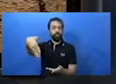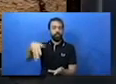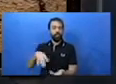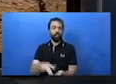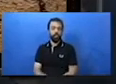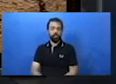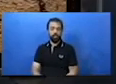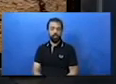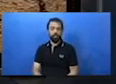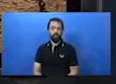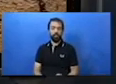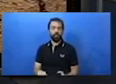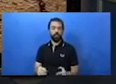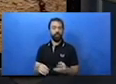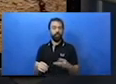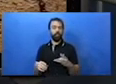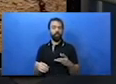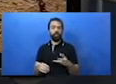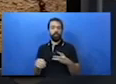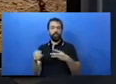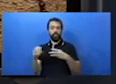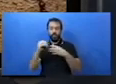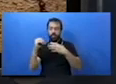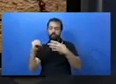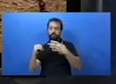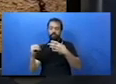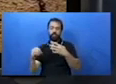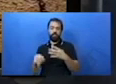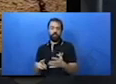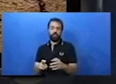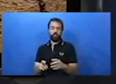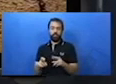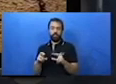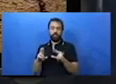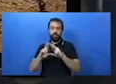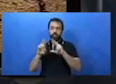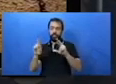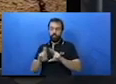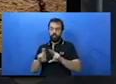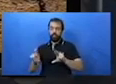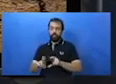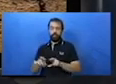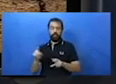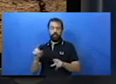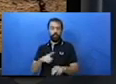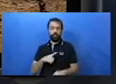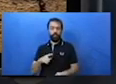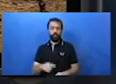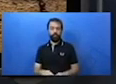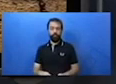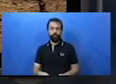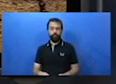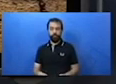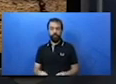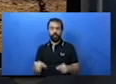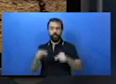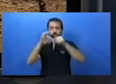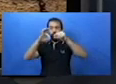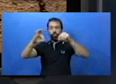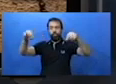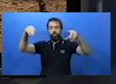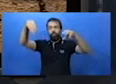Quem recita cordel é chamado de cordelista. Era vendido em feiras, pendurado em cordão. Conta uma